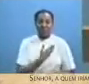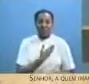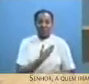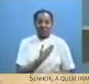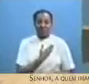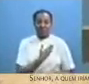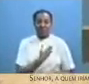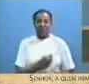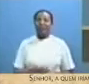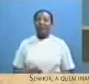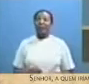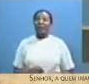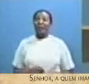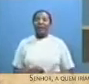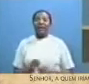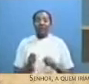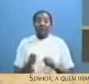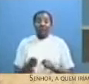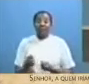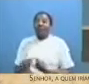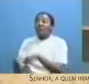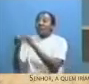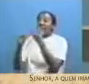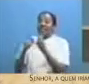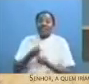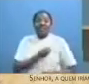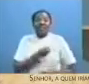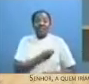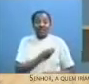Deus? Não, aqui diz que não. Aqui diz